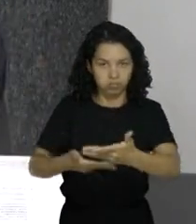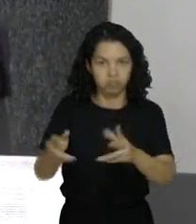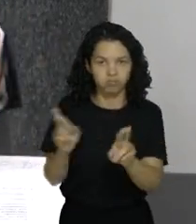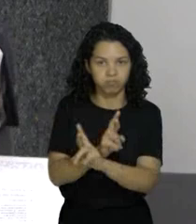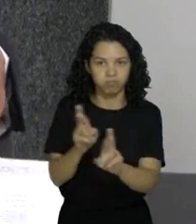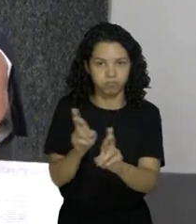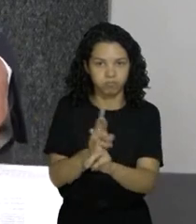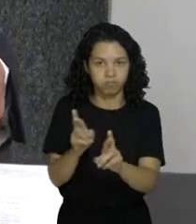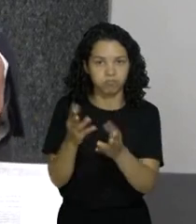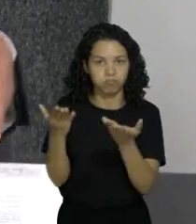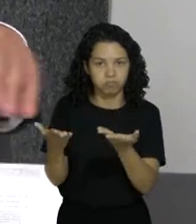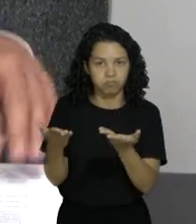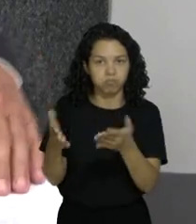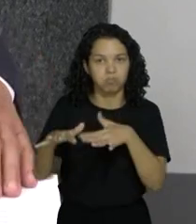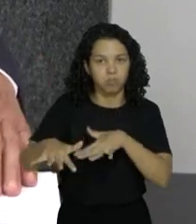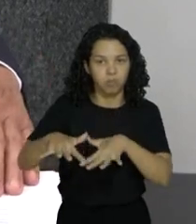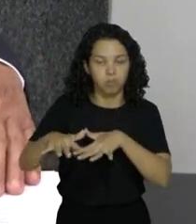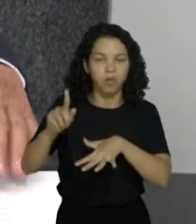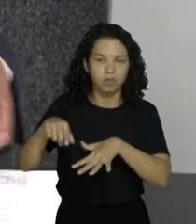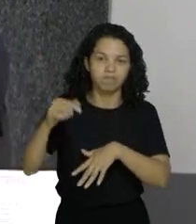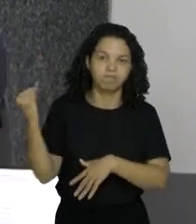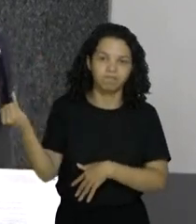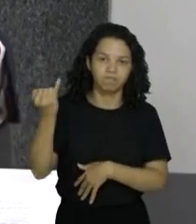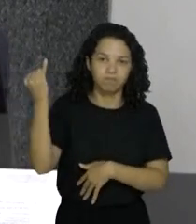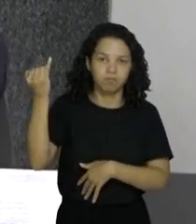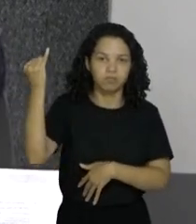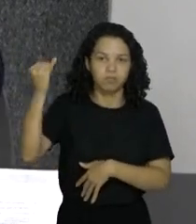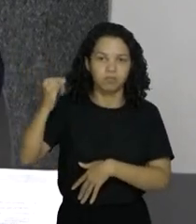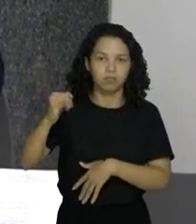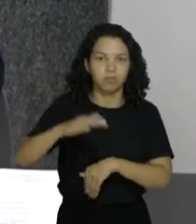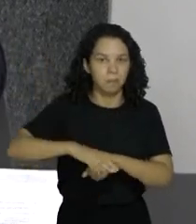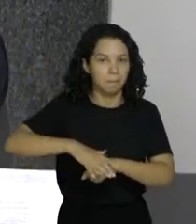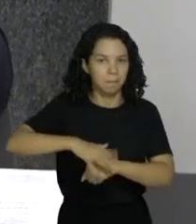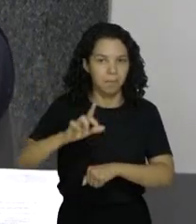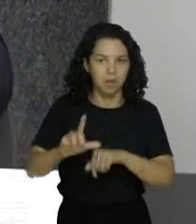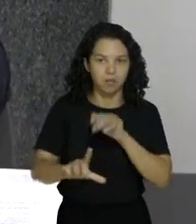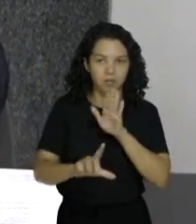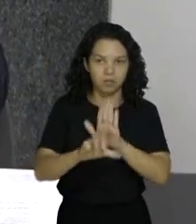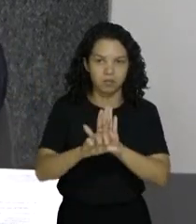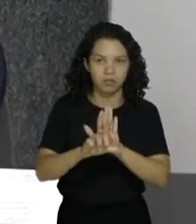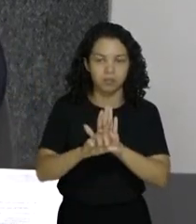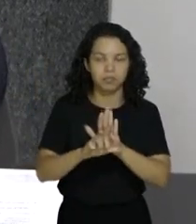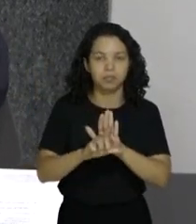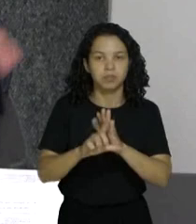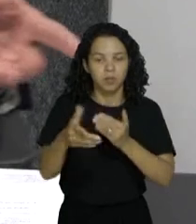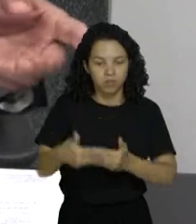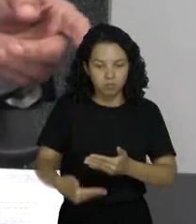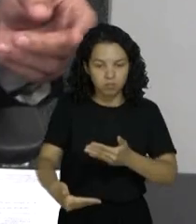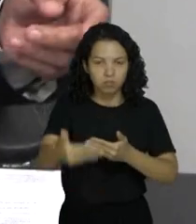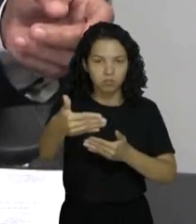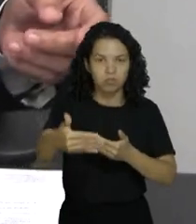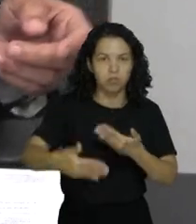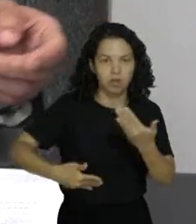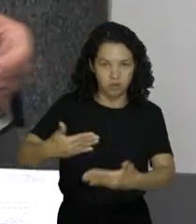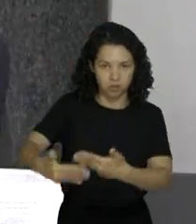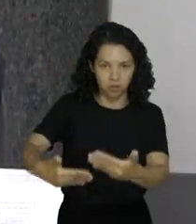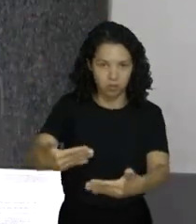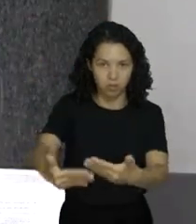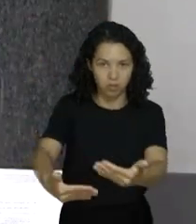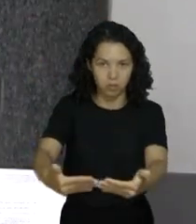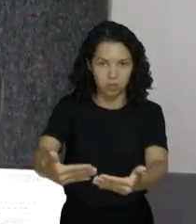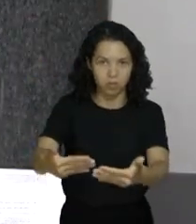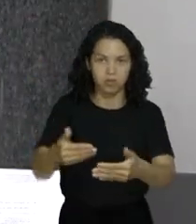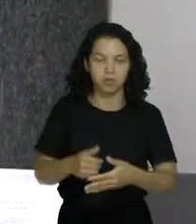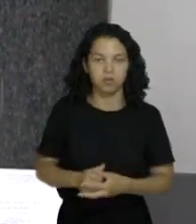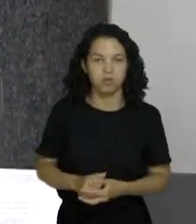que isso é tão mais importante do que a lei propriamente dita e a partir disso consequência disso o